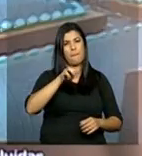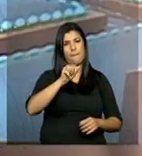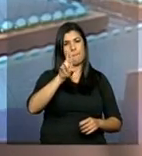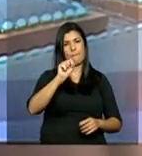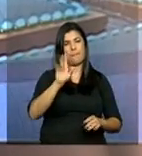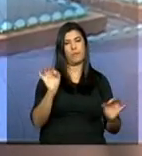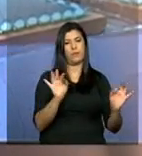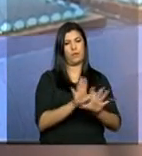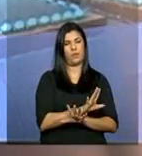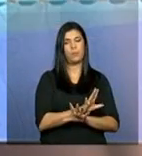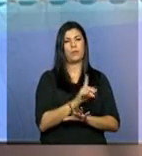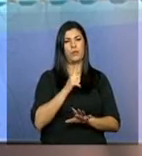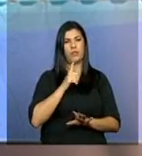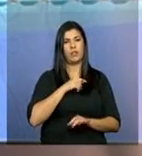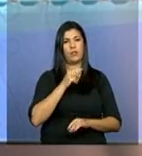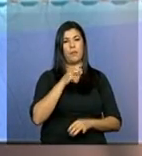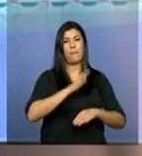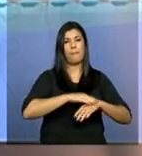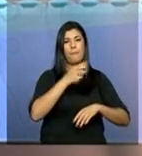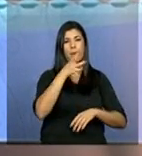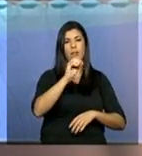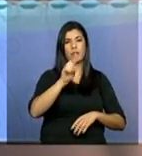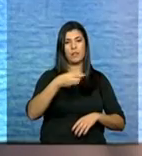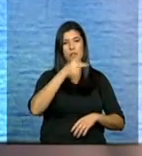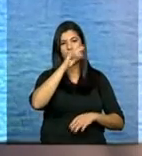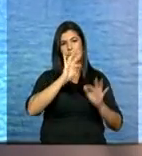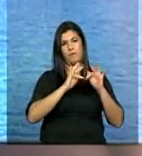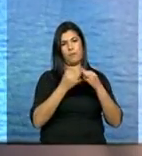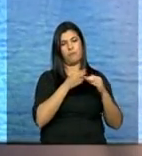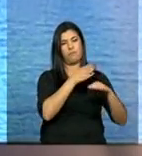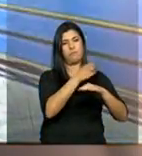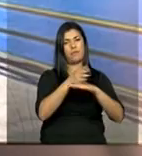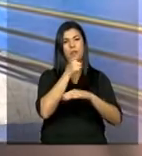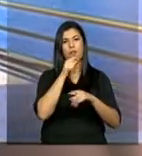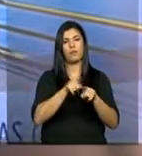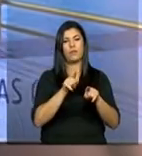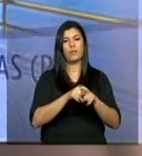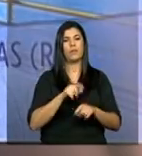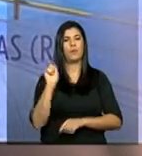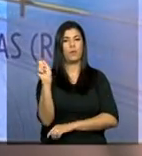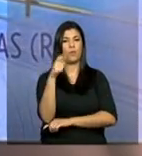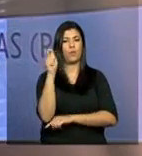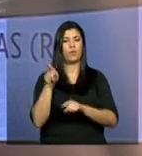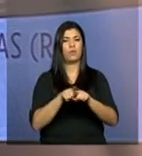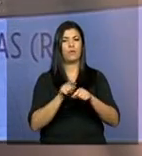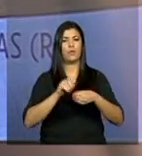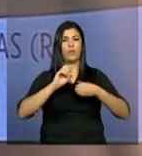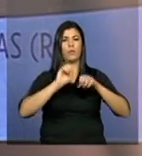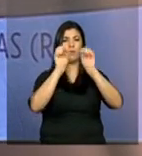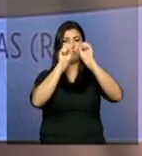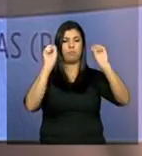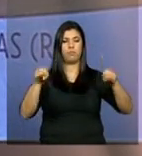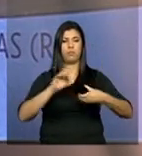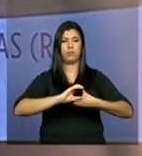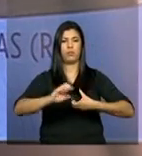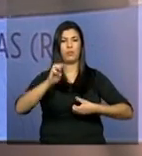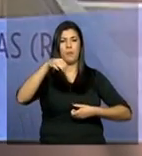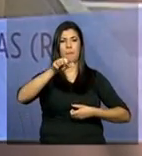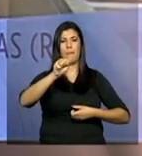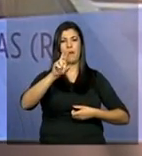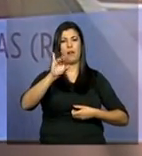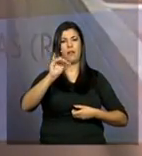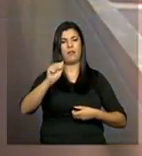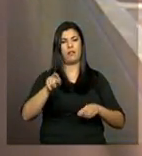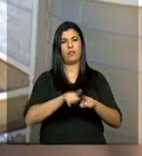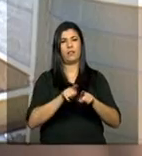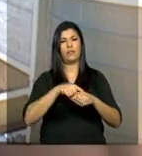concluídas, beneficiando mais de 300 mil famílias. E no Rio Grande do Sul, o sistema de abastecimento Marrecas foi inaugurado